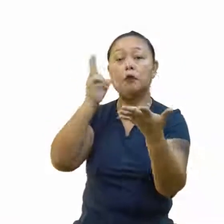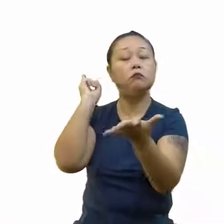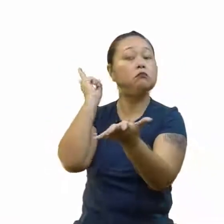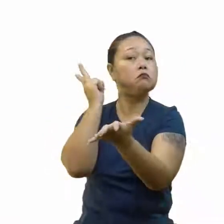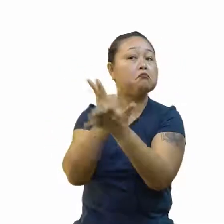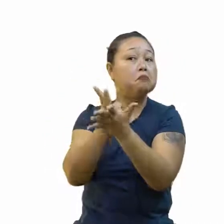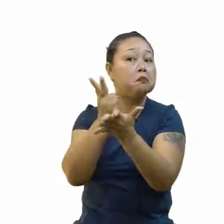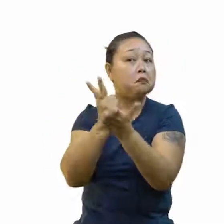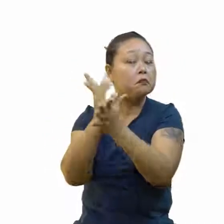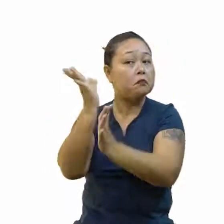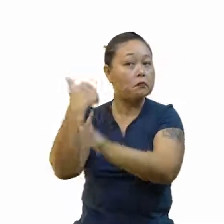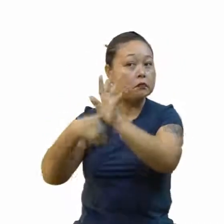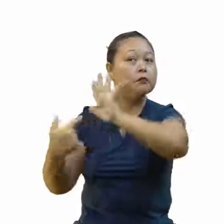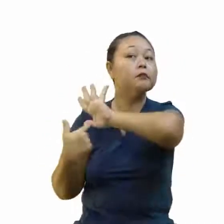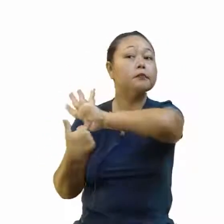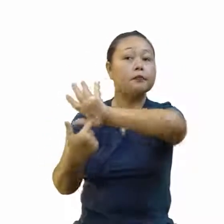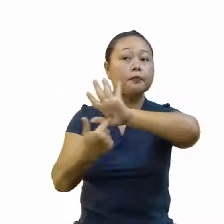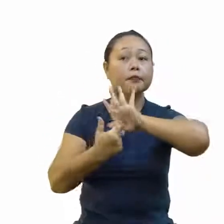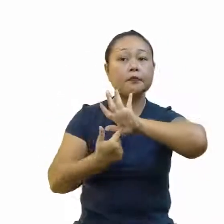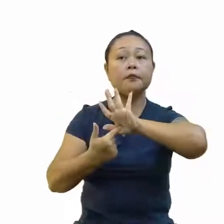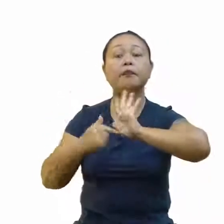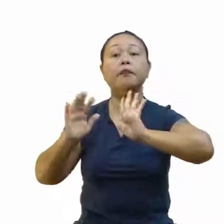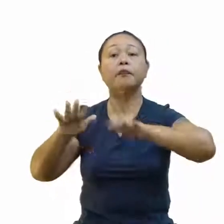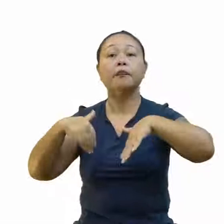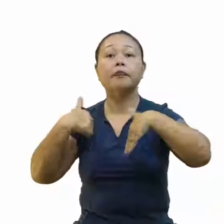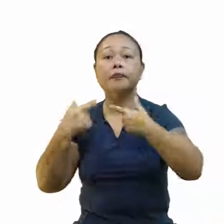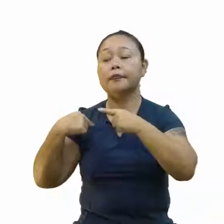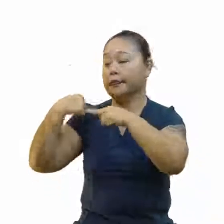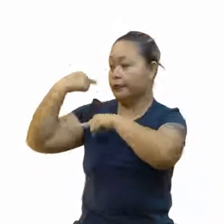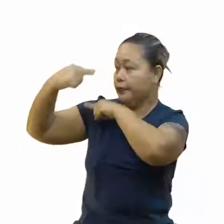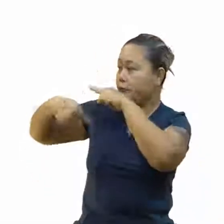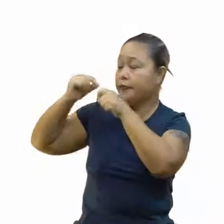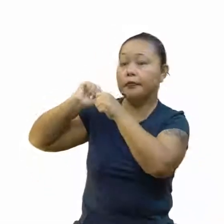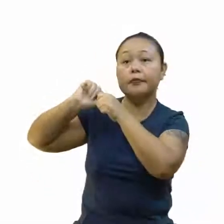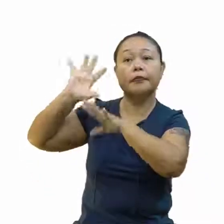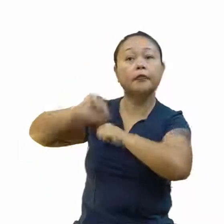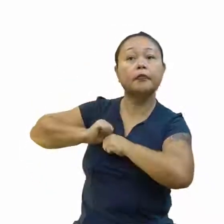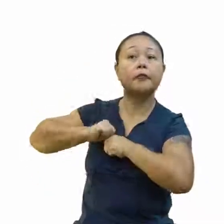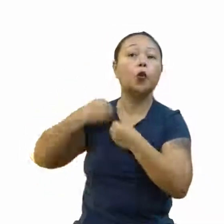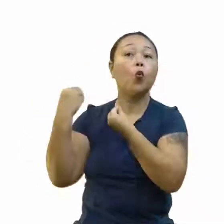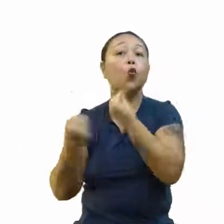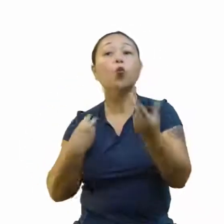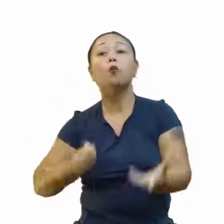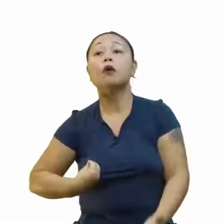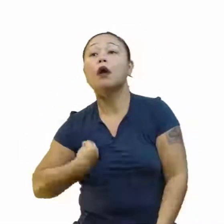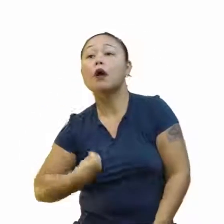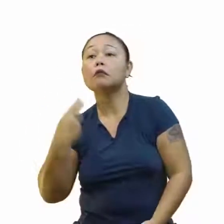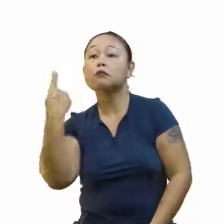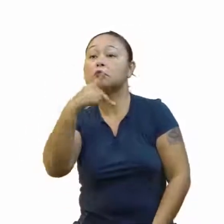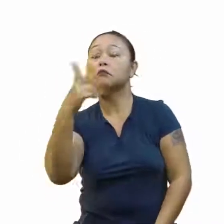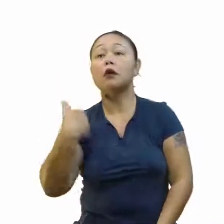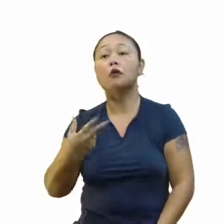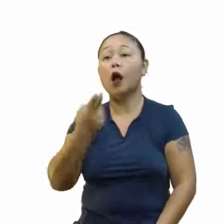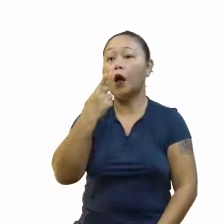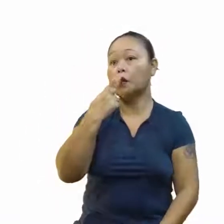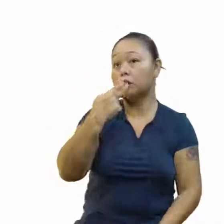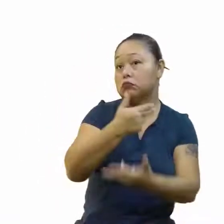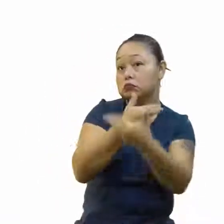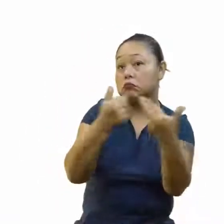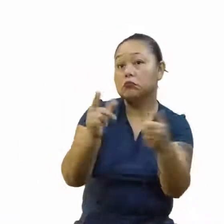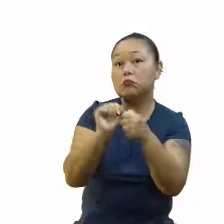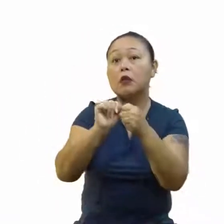já apresentou anteriormente: a hereditariedade, o estilo de vida, o tabagismo,